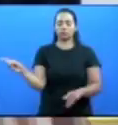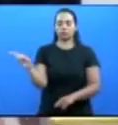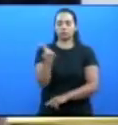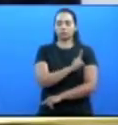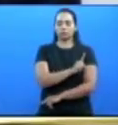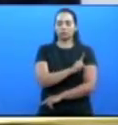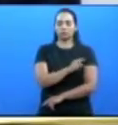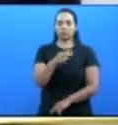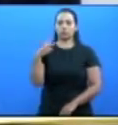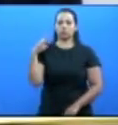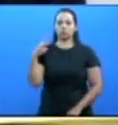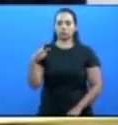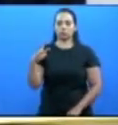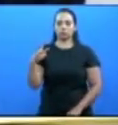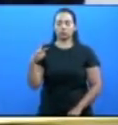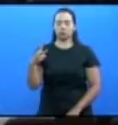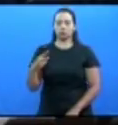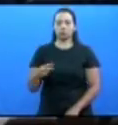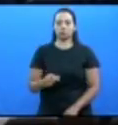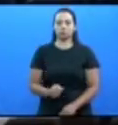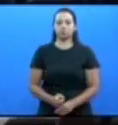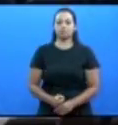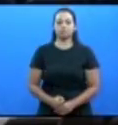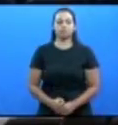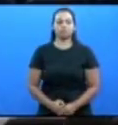2 abstenções.